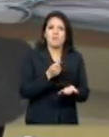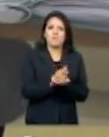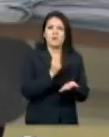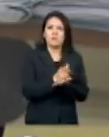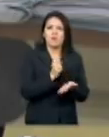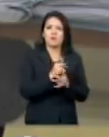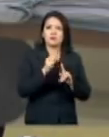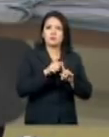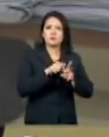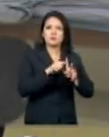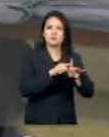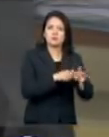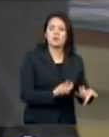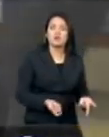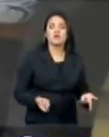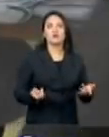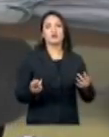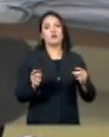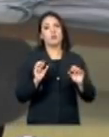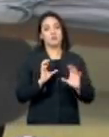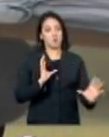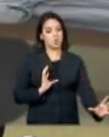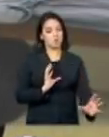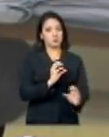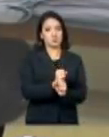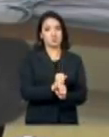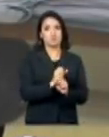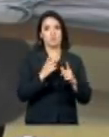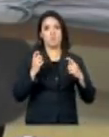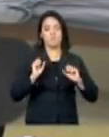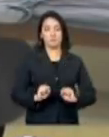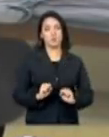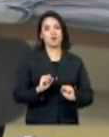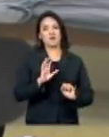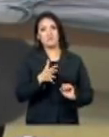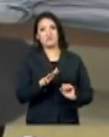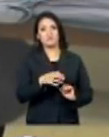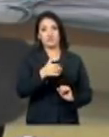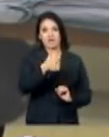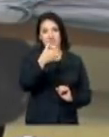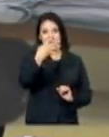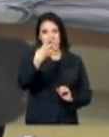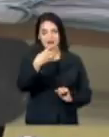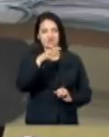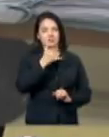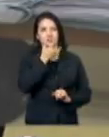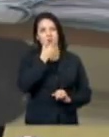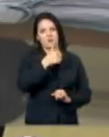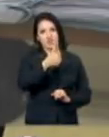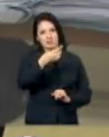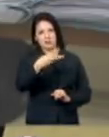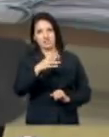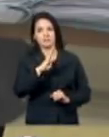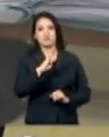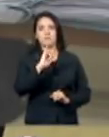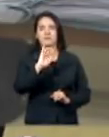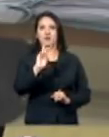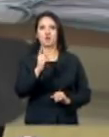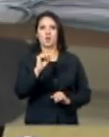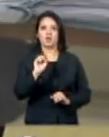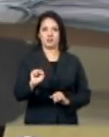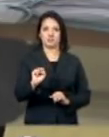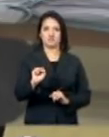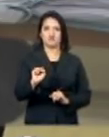frontal à constituição pode chegar ao montante de 3 bilhões de reais ante o exposto o ecus